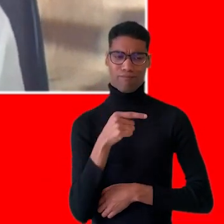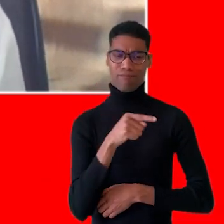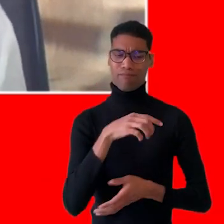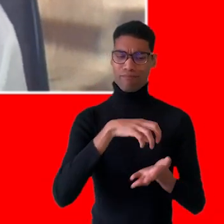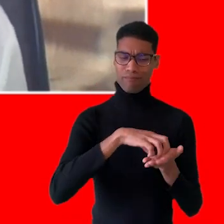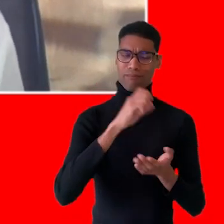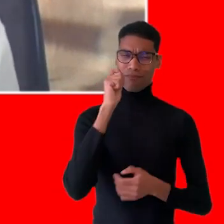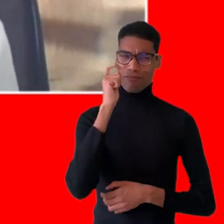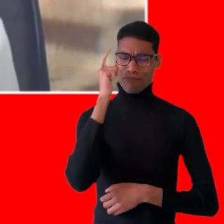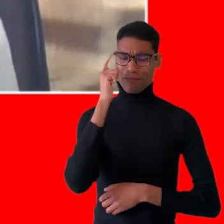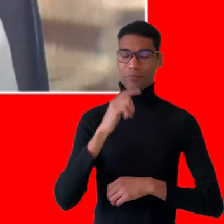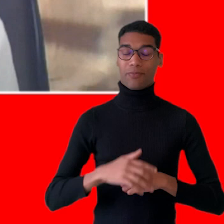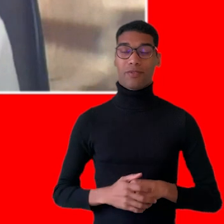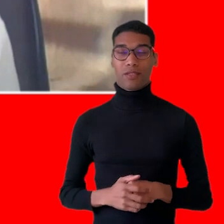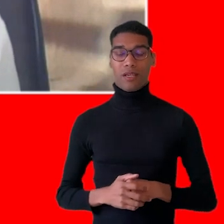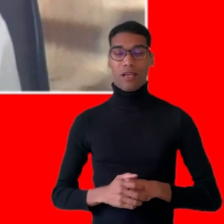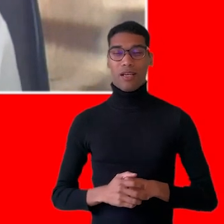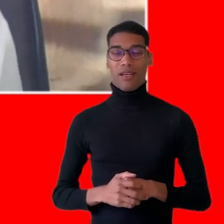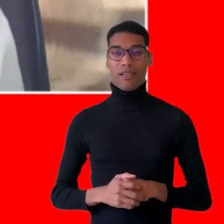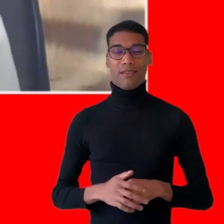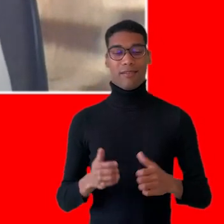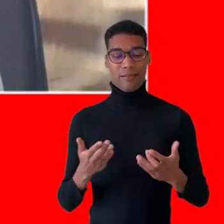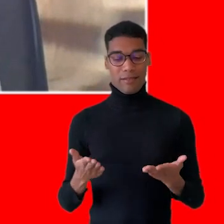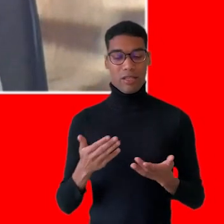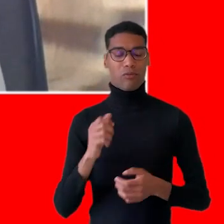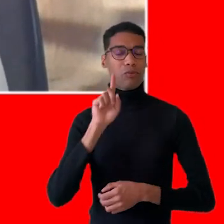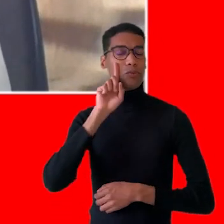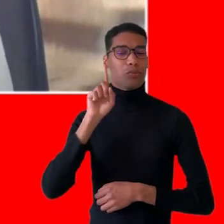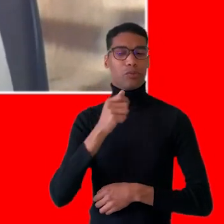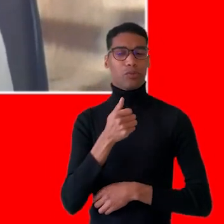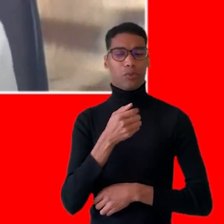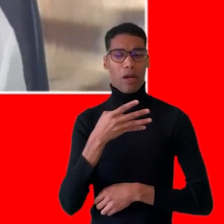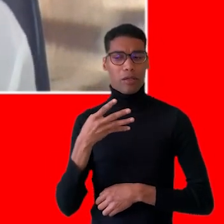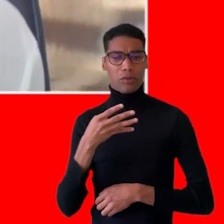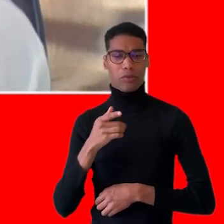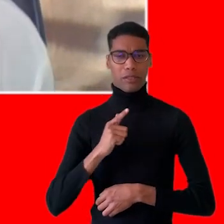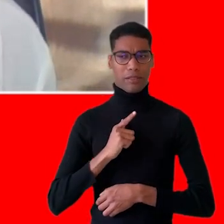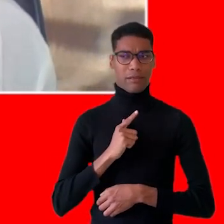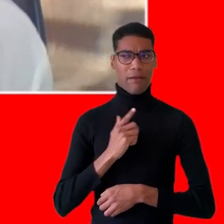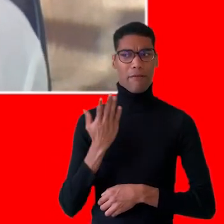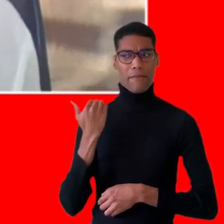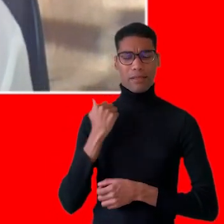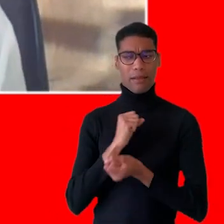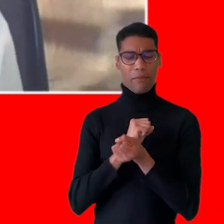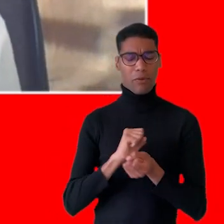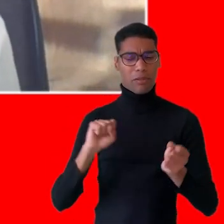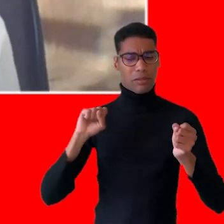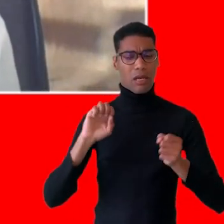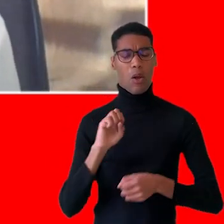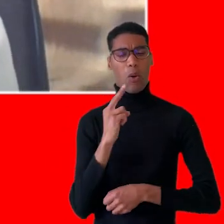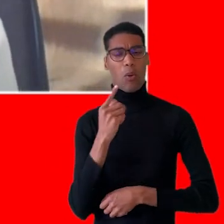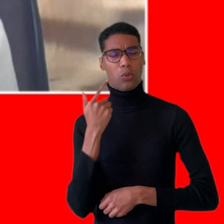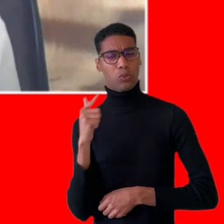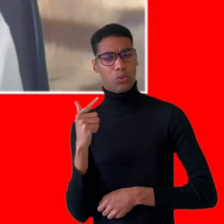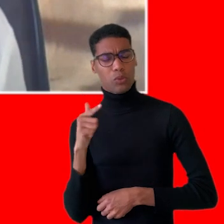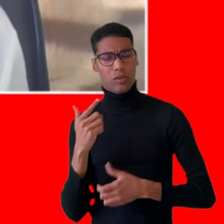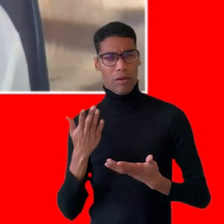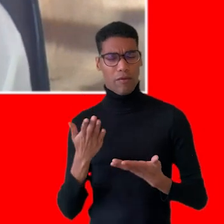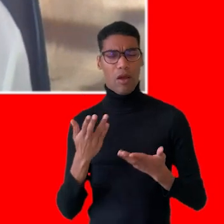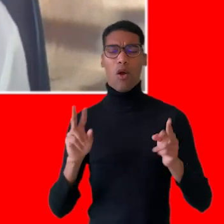14, né, o dia seguinte, uma falsa abolição, uma segunda abolição, o